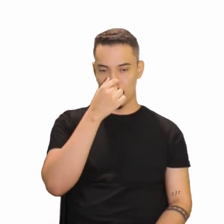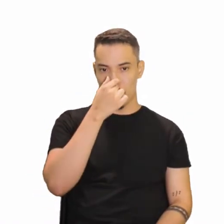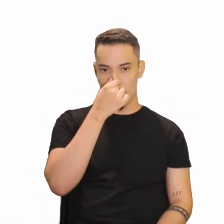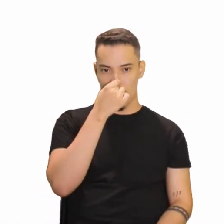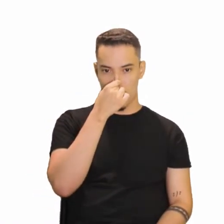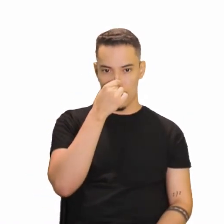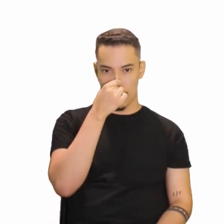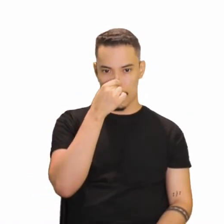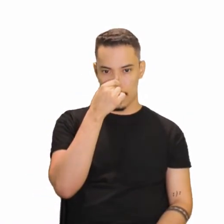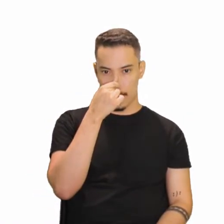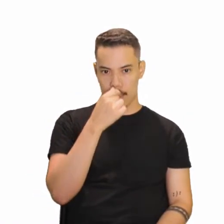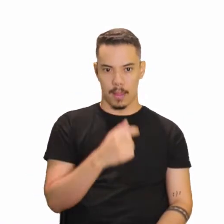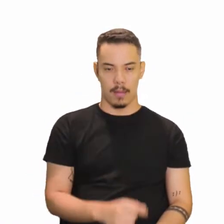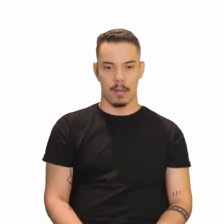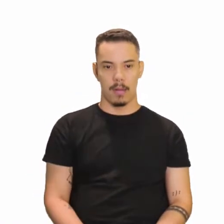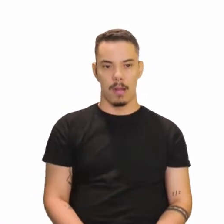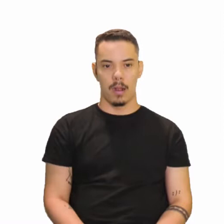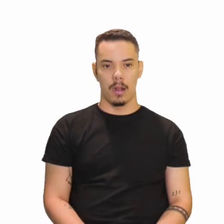ó